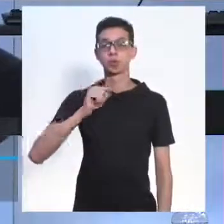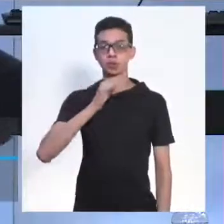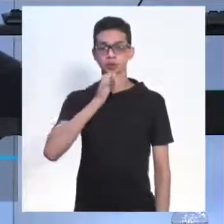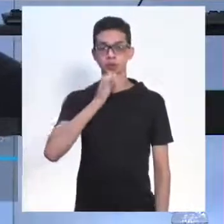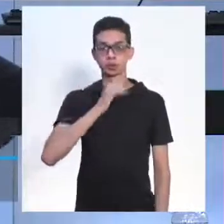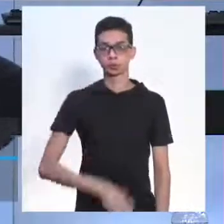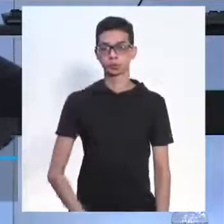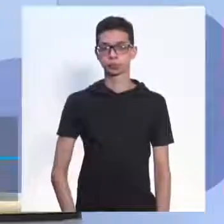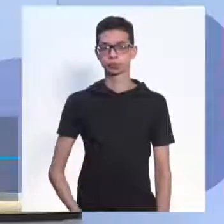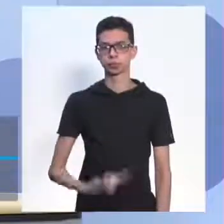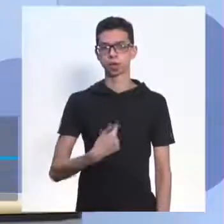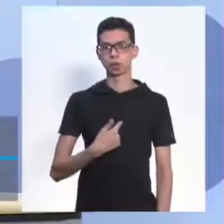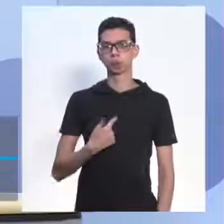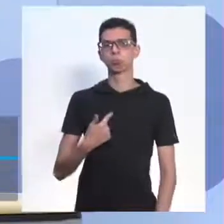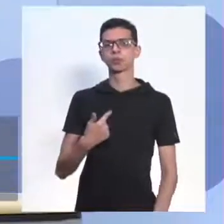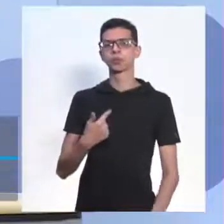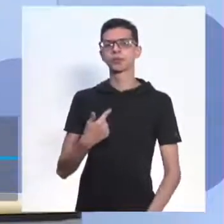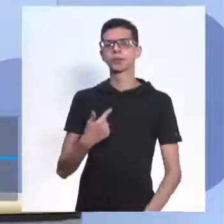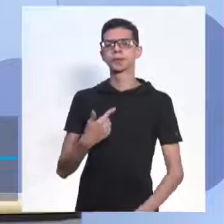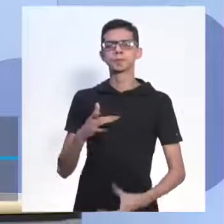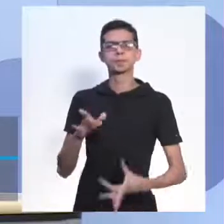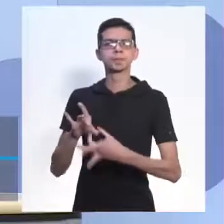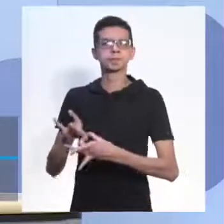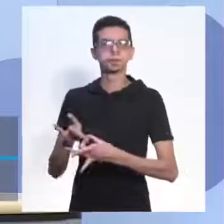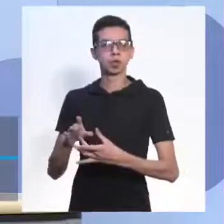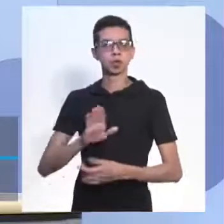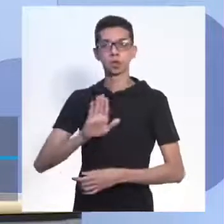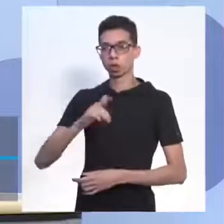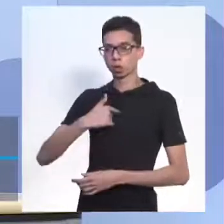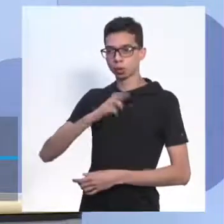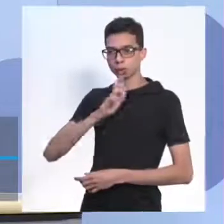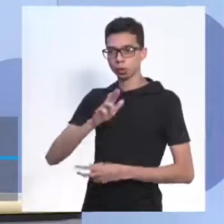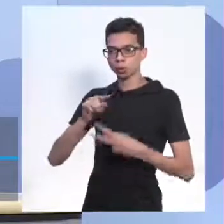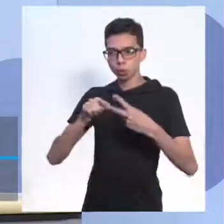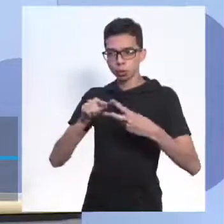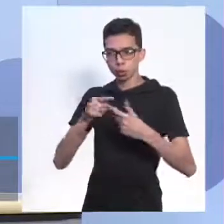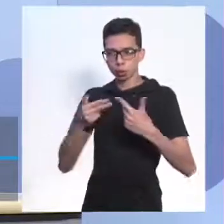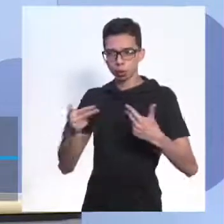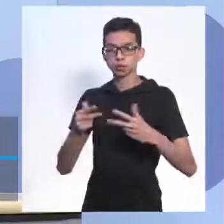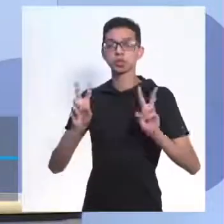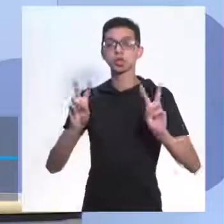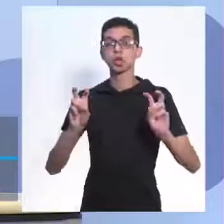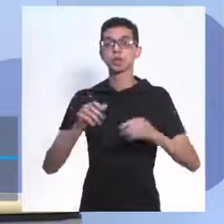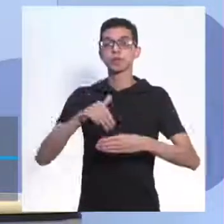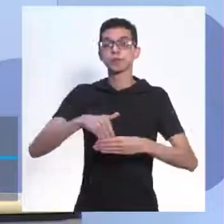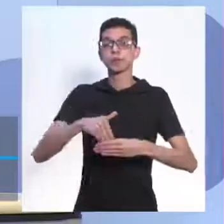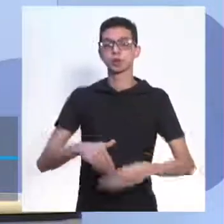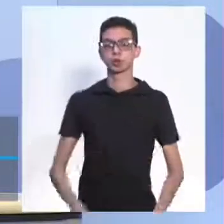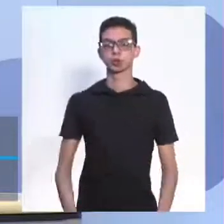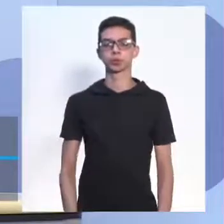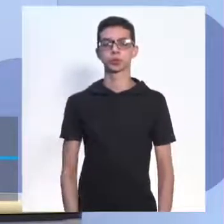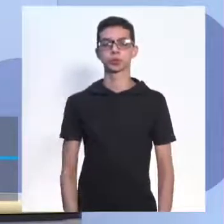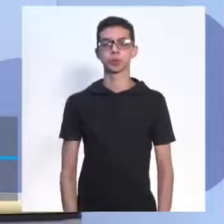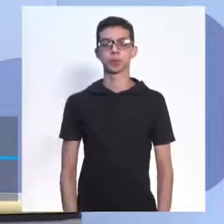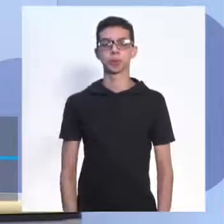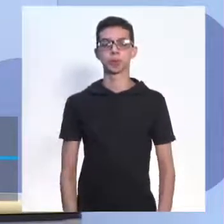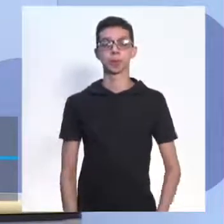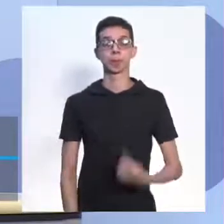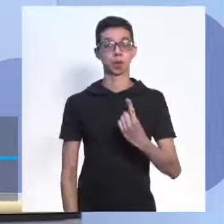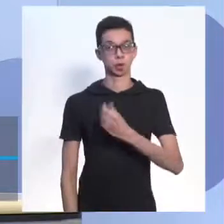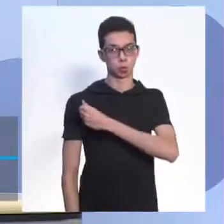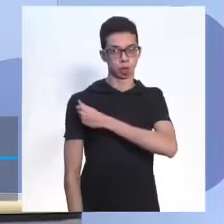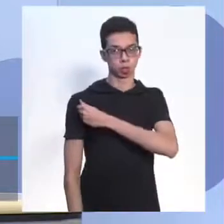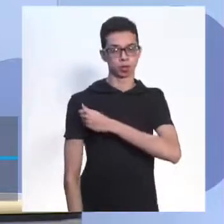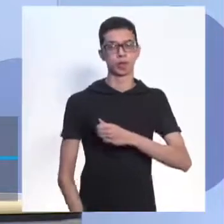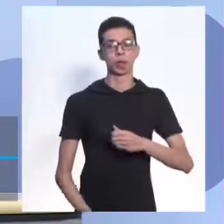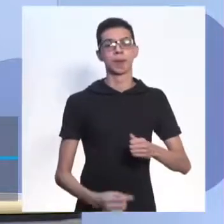partido né Deixa eu só responder só uma duas coisinhas aqui porque em relação a voto é uma um aluno perguntou